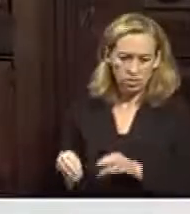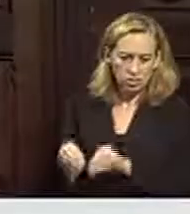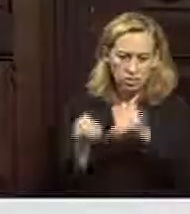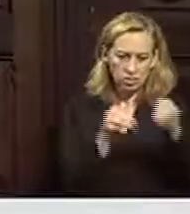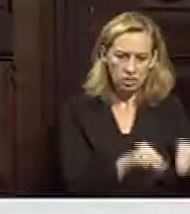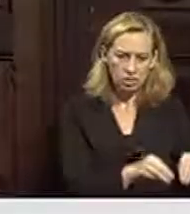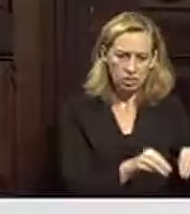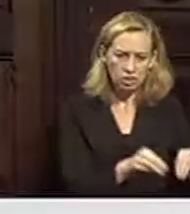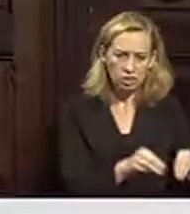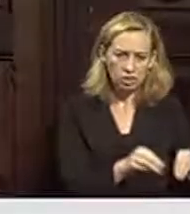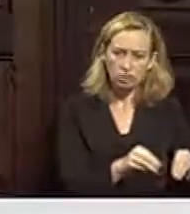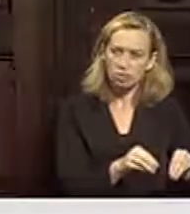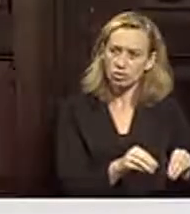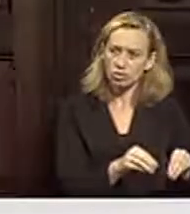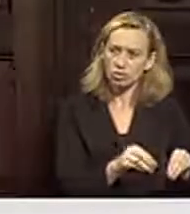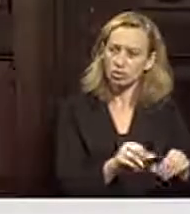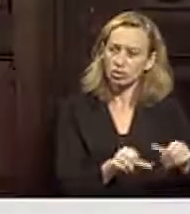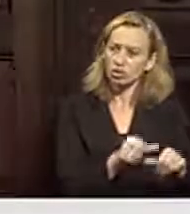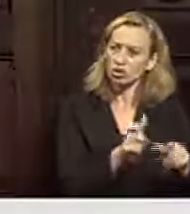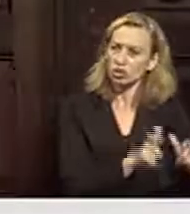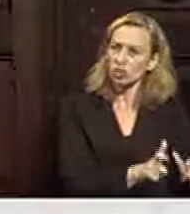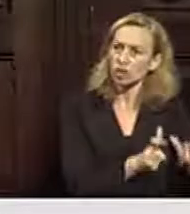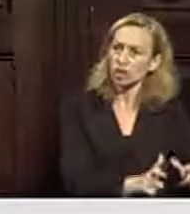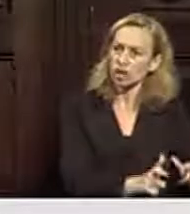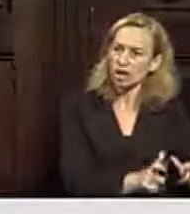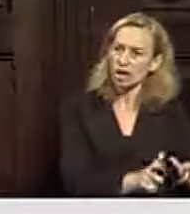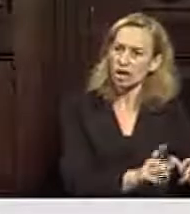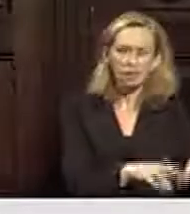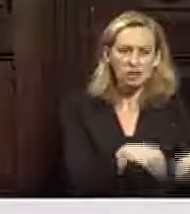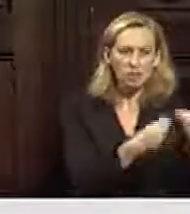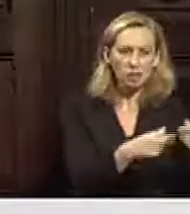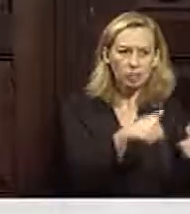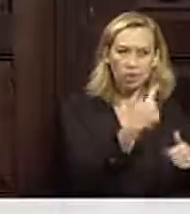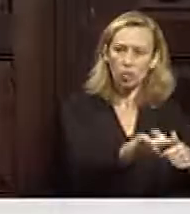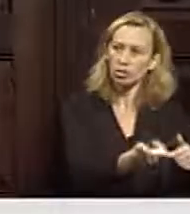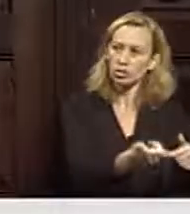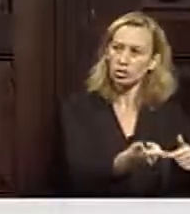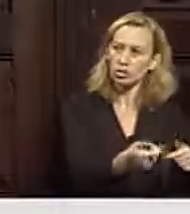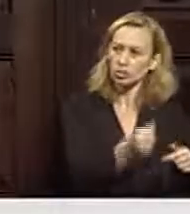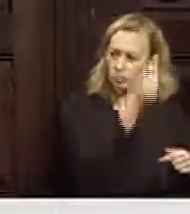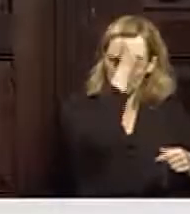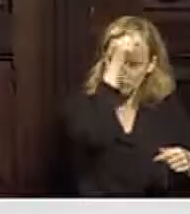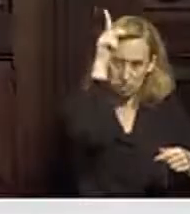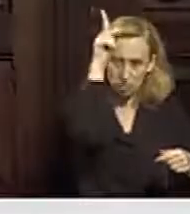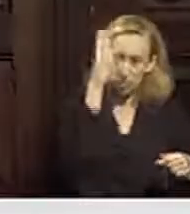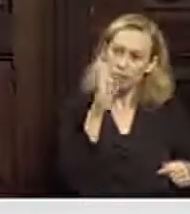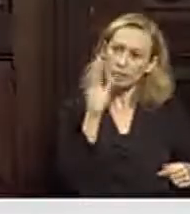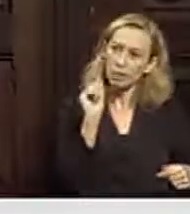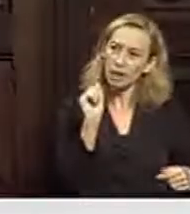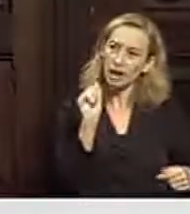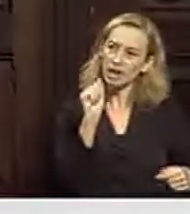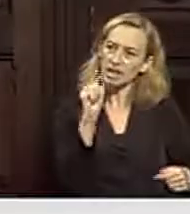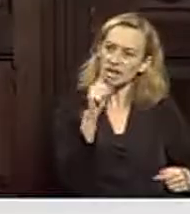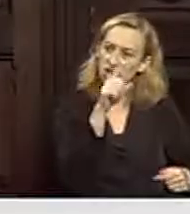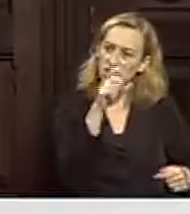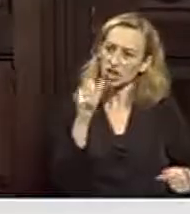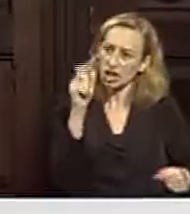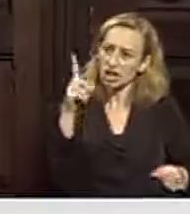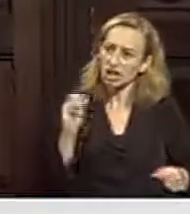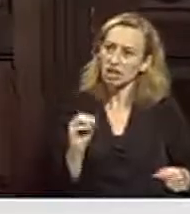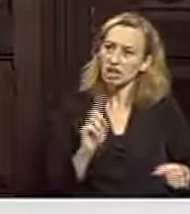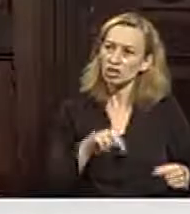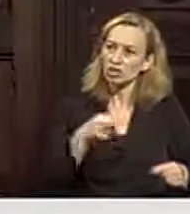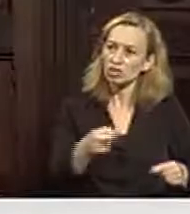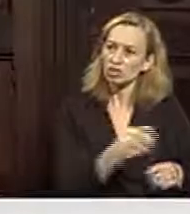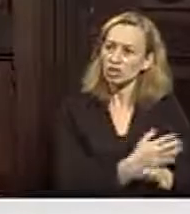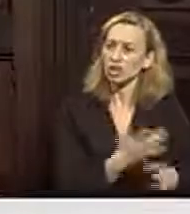pré-moldadas, pré-moduladas, e se doa a uma prefeitura da Baixada Fluminense de outra